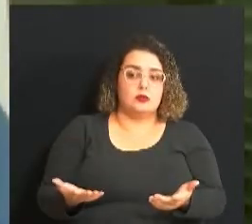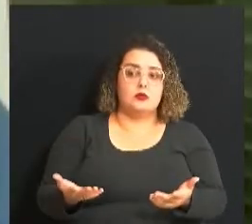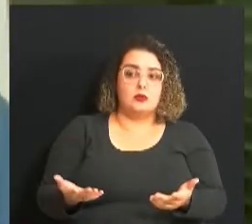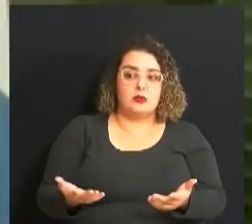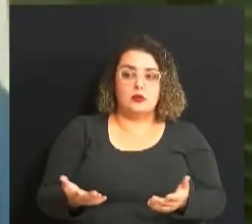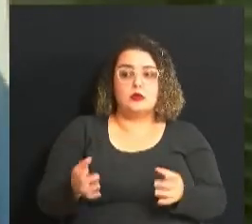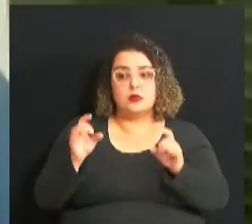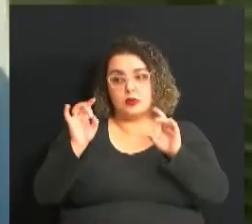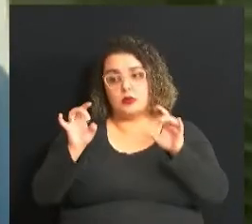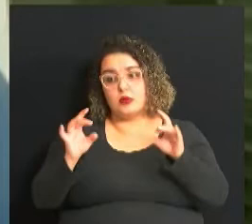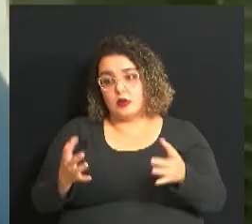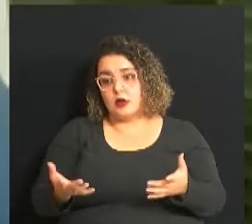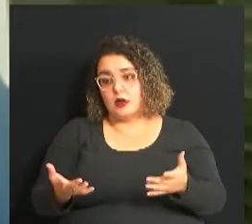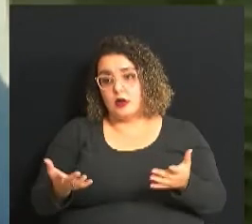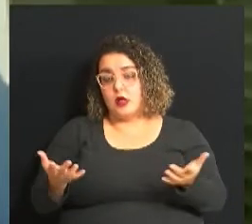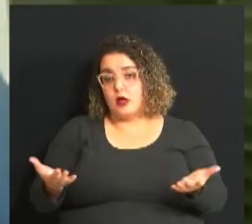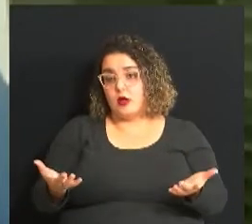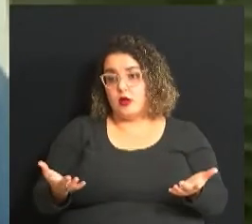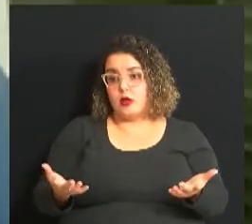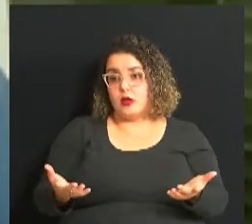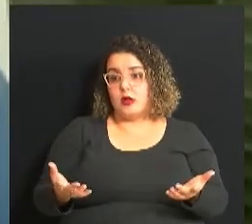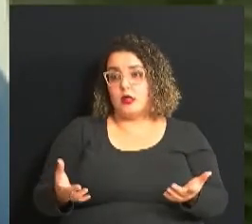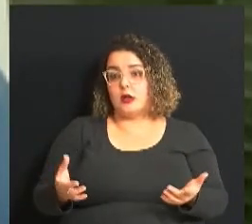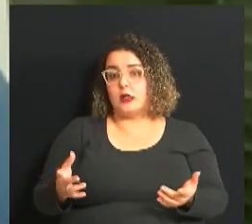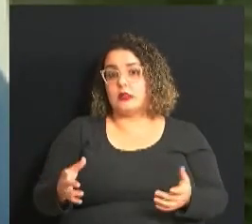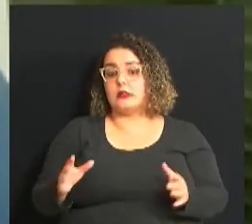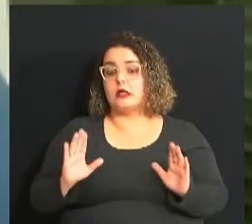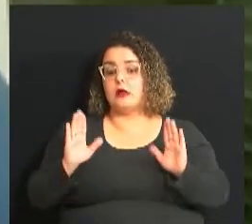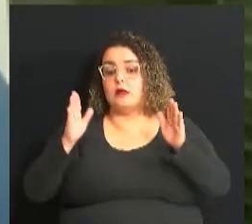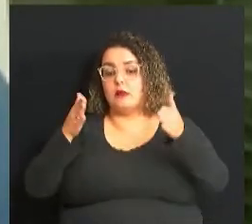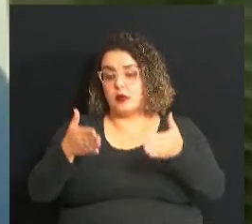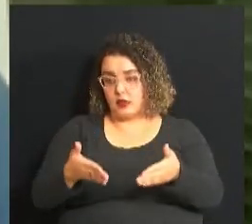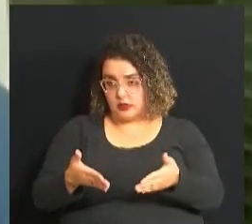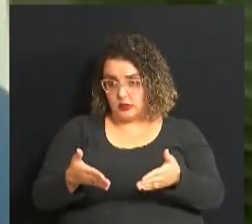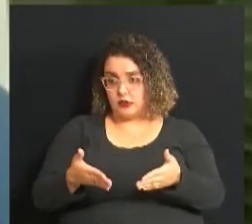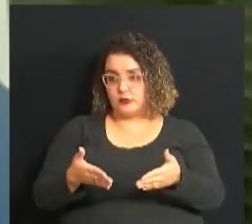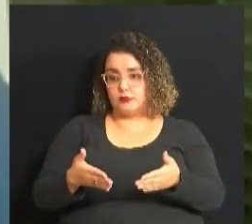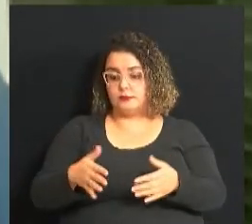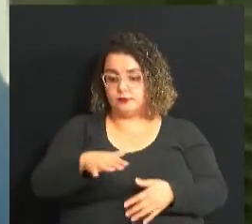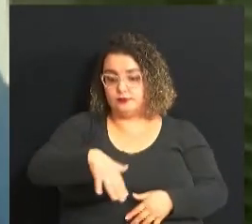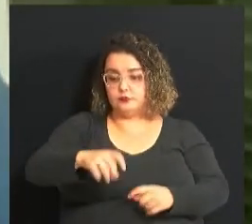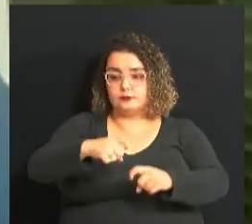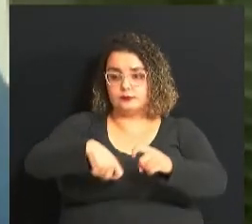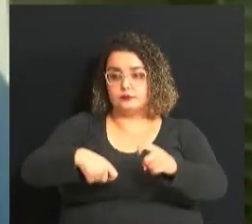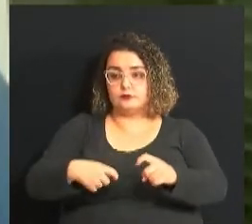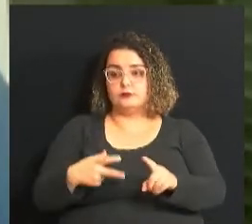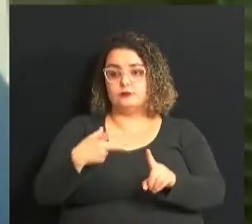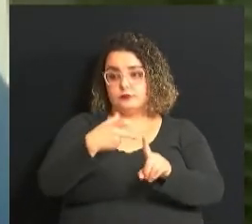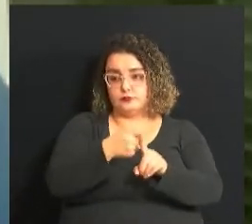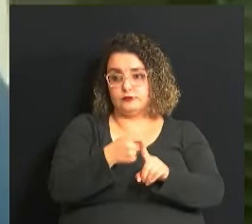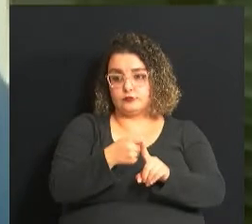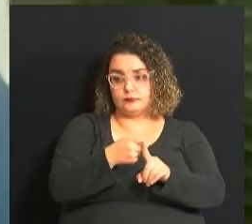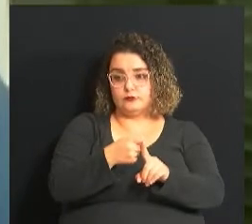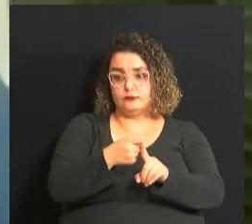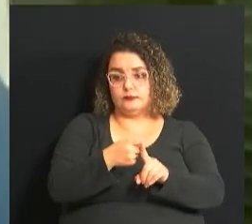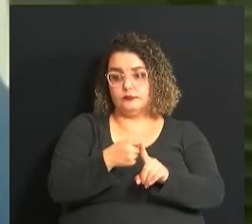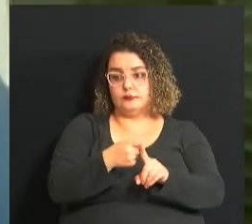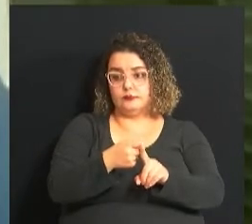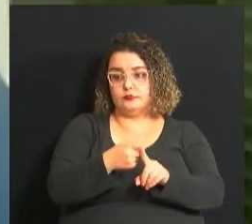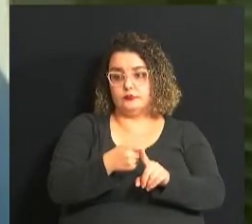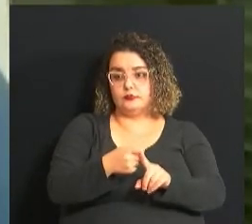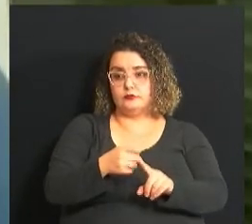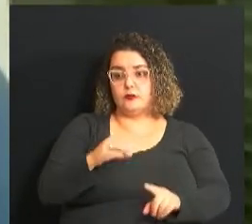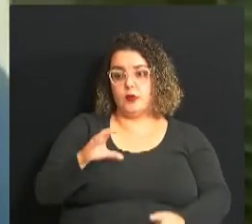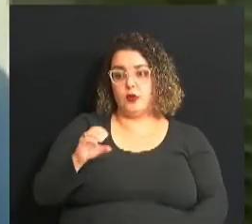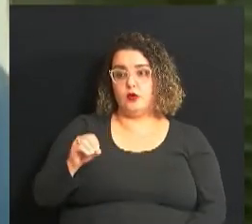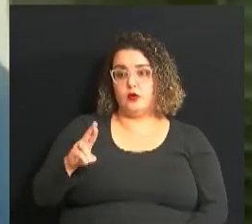especificadas. Agora, uma que seja ligada mais à questão sexual seria a vacina do poliloma. Então,